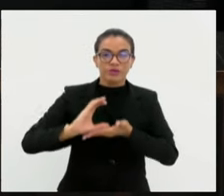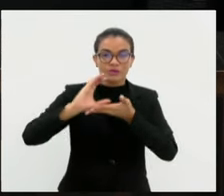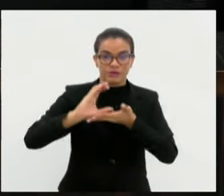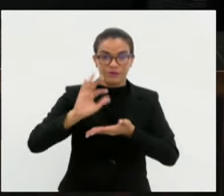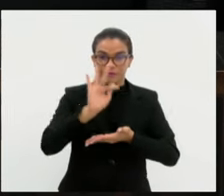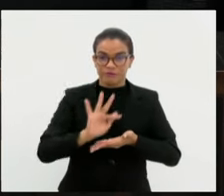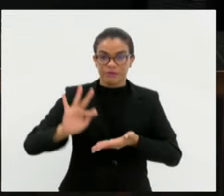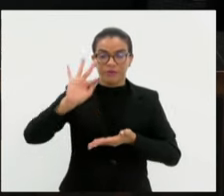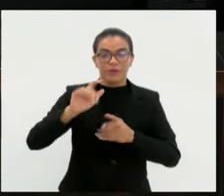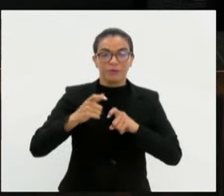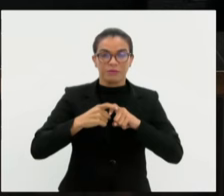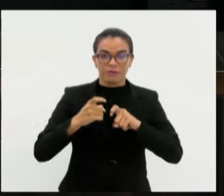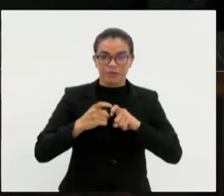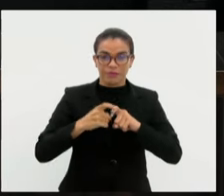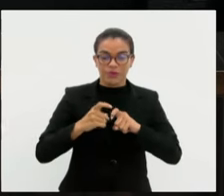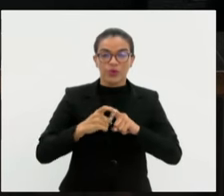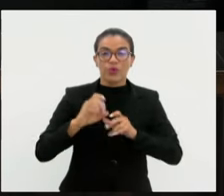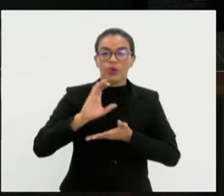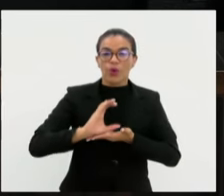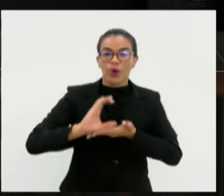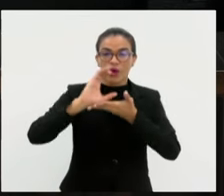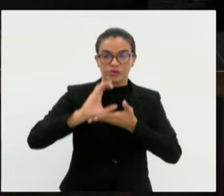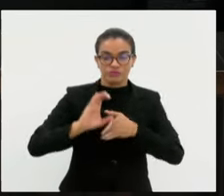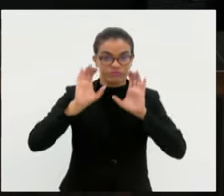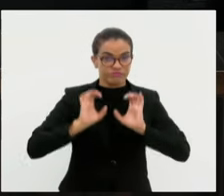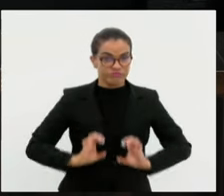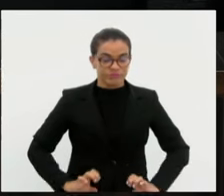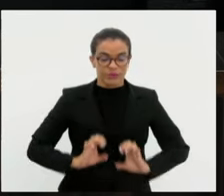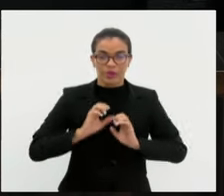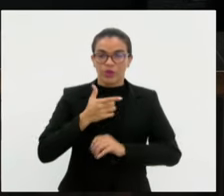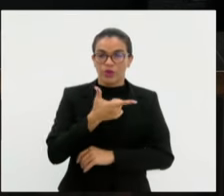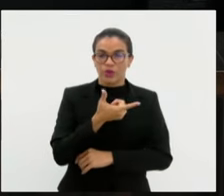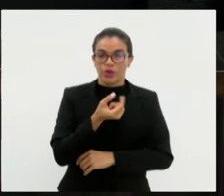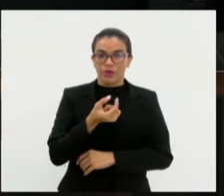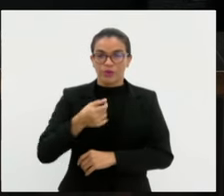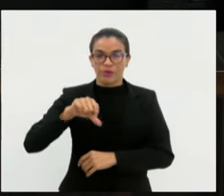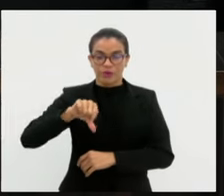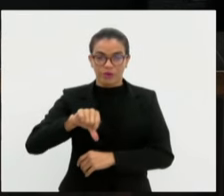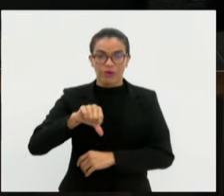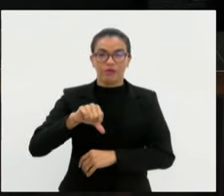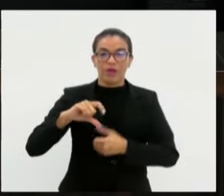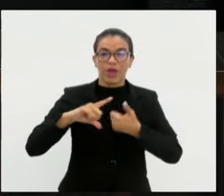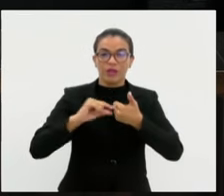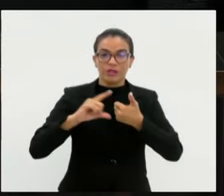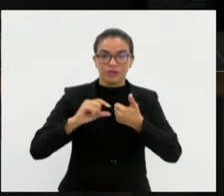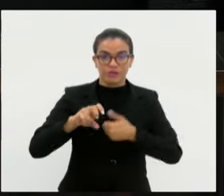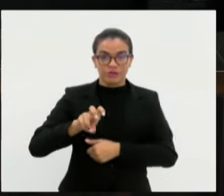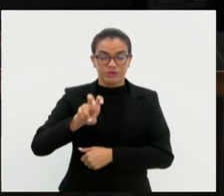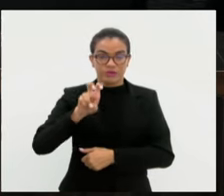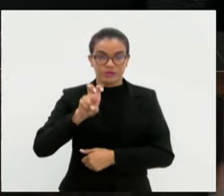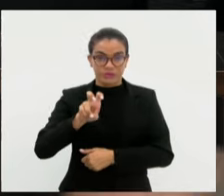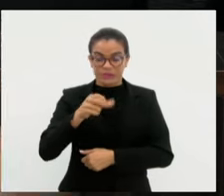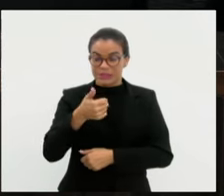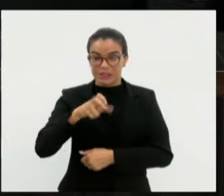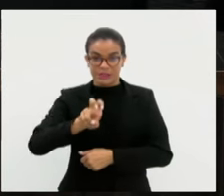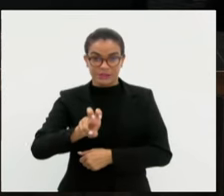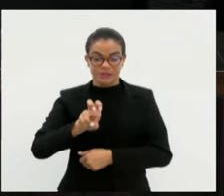acumulado com o artigo 11 do Código de Ética Médica de 2009 e artigo 15 do Decreto Federal